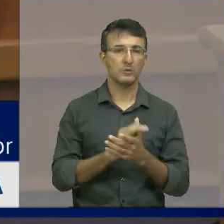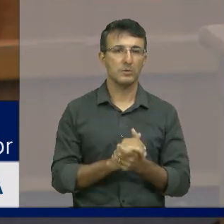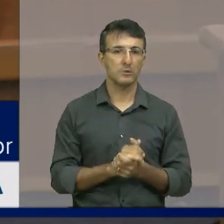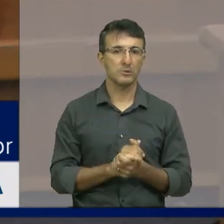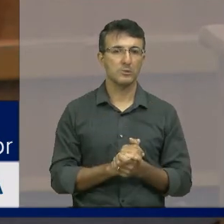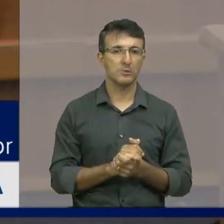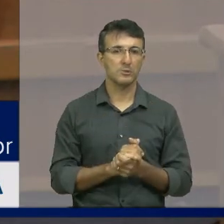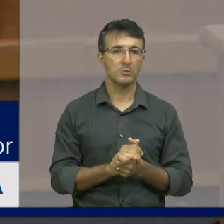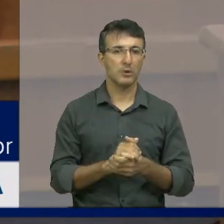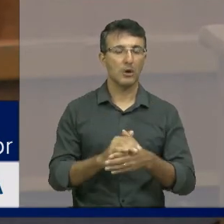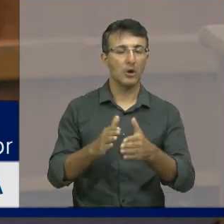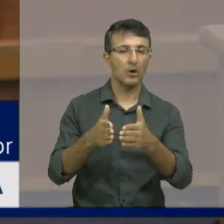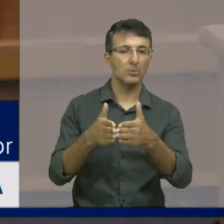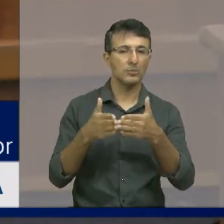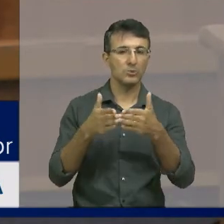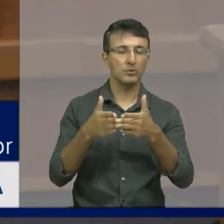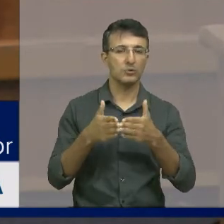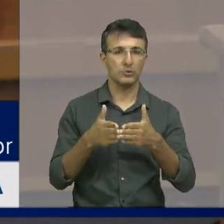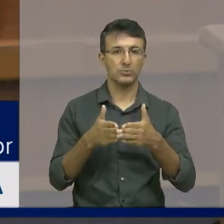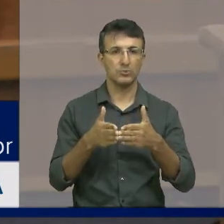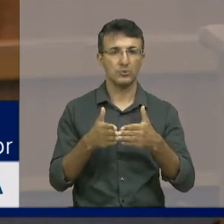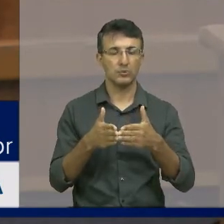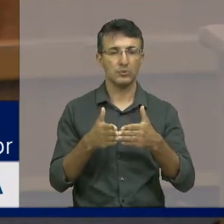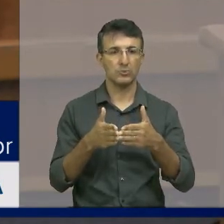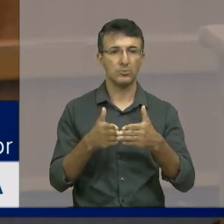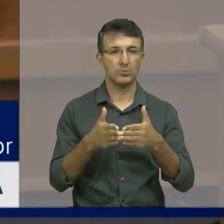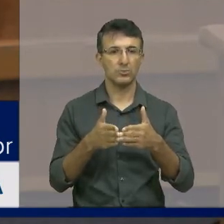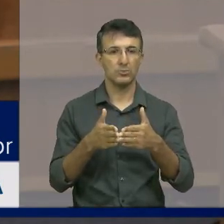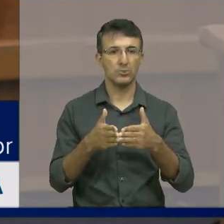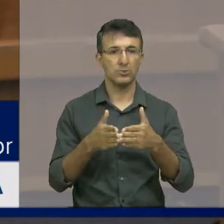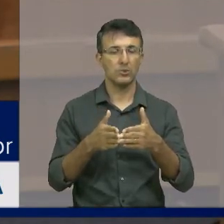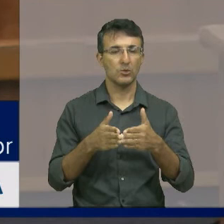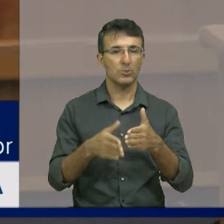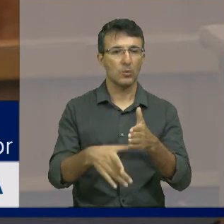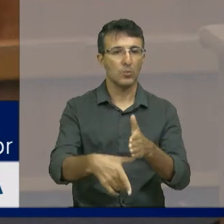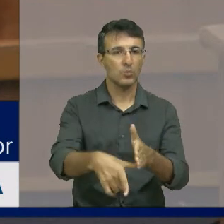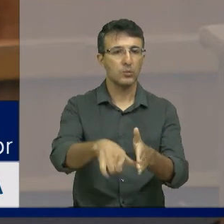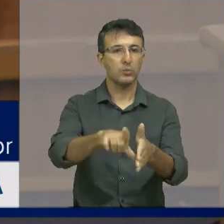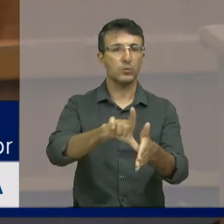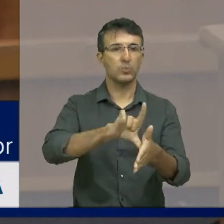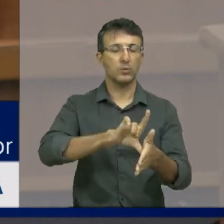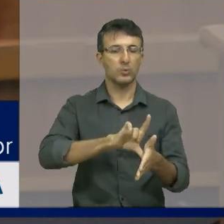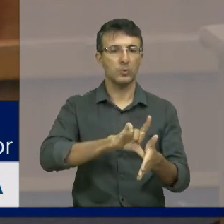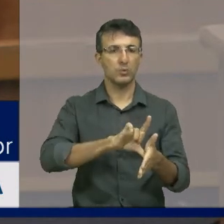prudentemente, nós pedimos o adiamento. Por uma sessão do processo